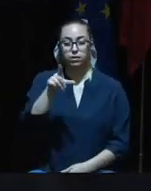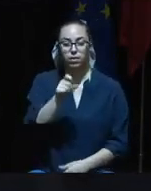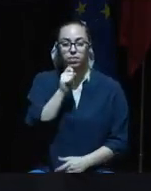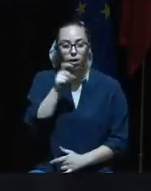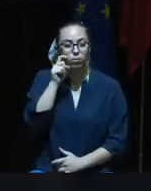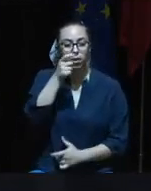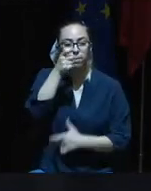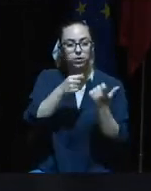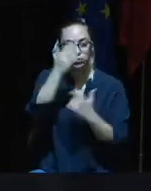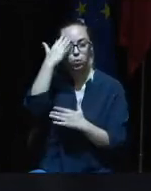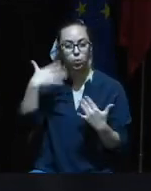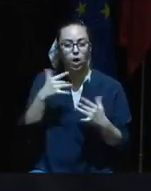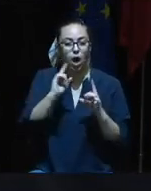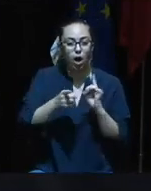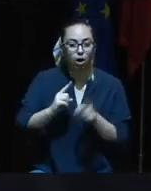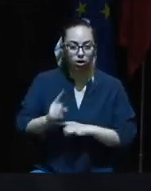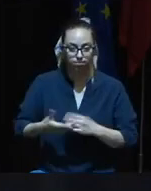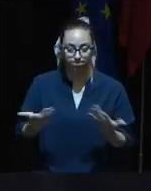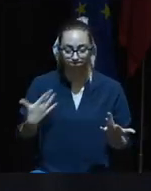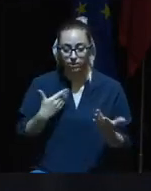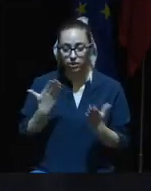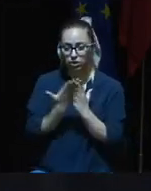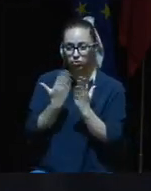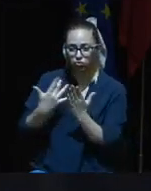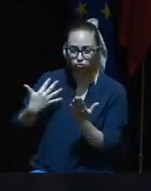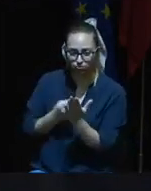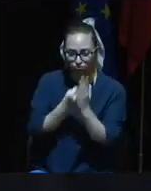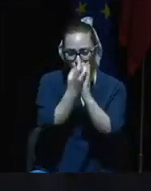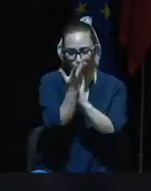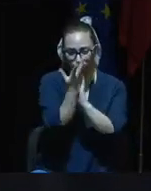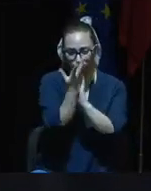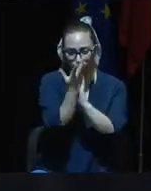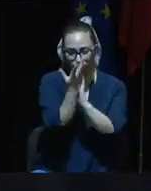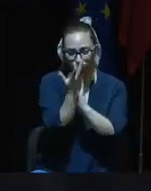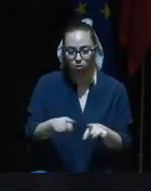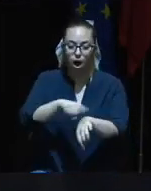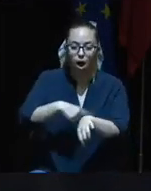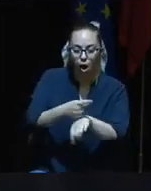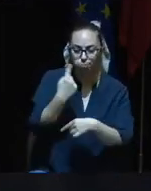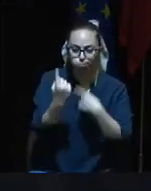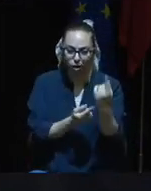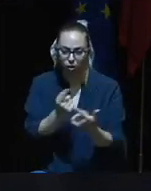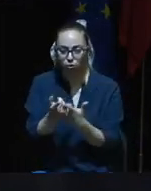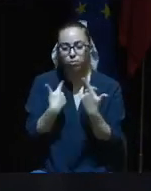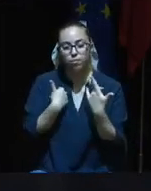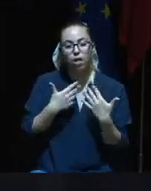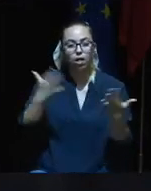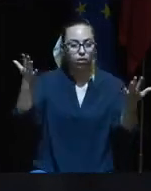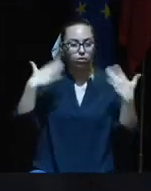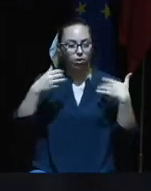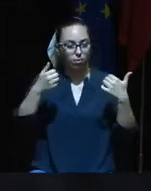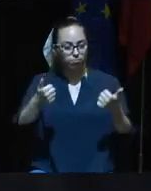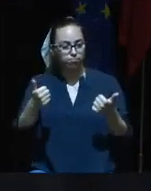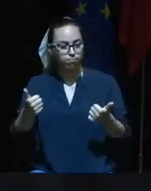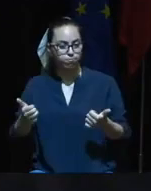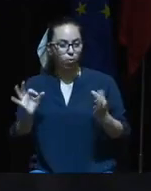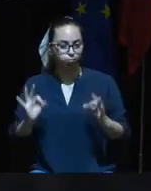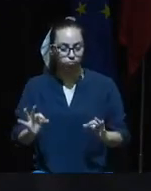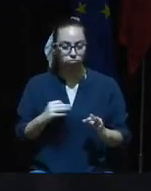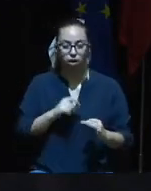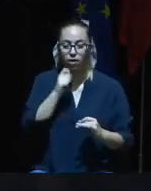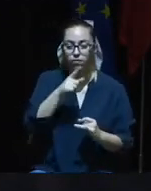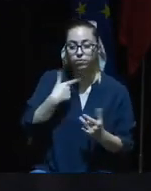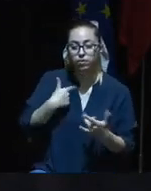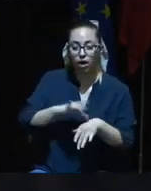as pessoas do calor no verão vários estudos têm mostrado que passar algumas horas em locais as roupas abandonou vulnerabilidade da população